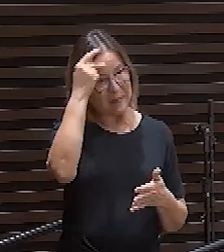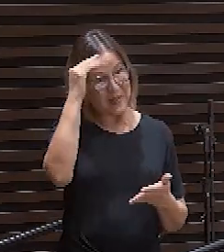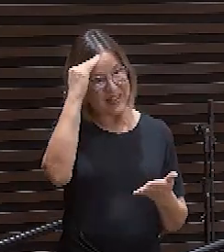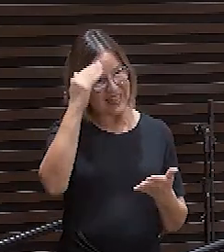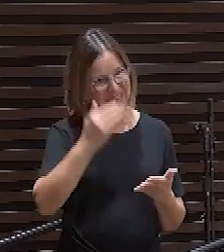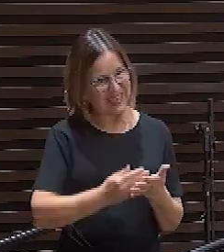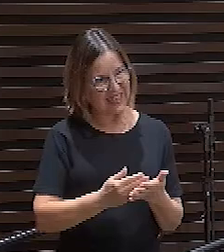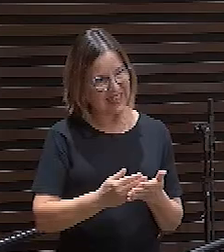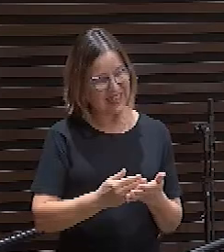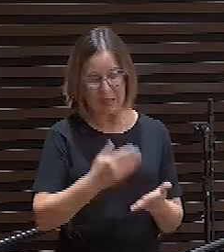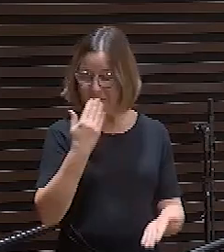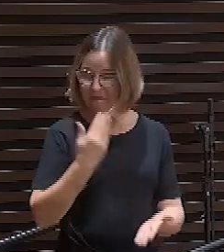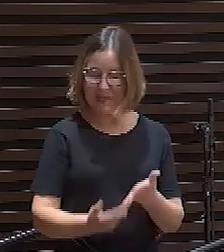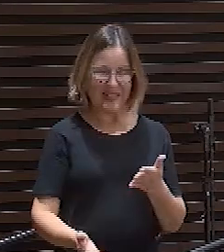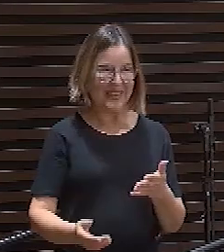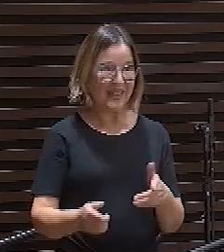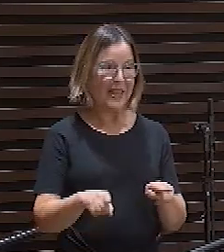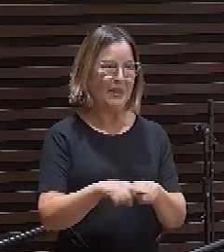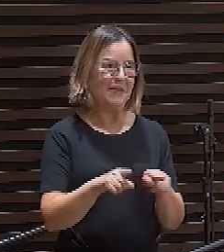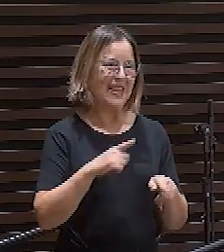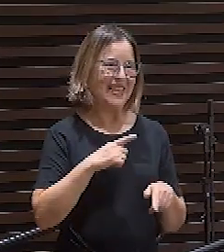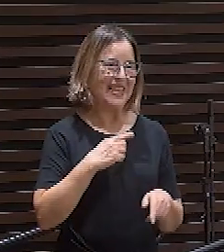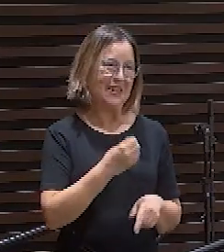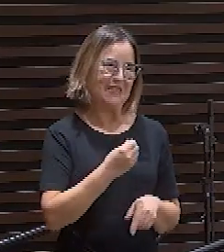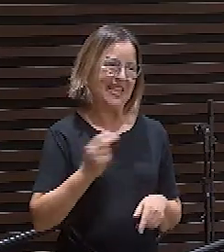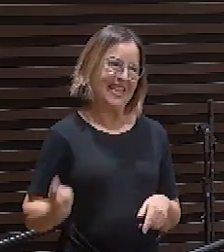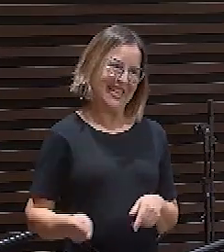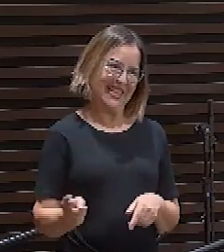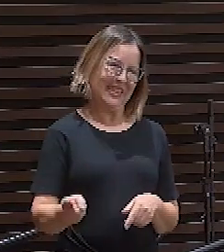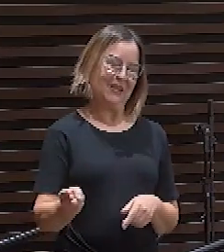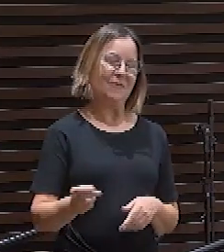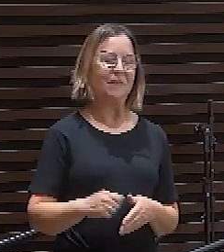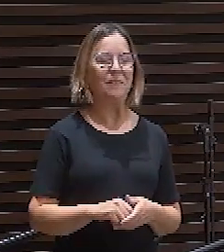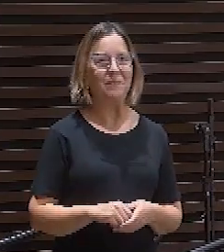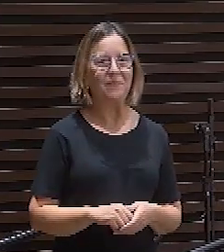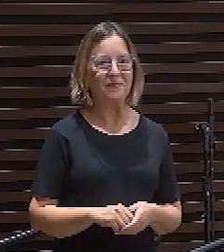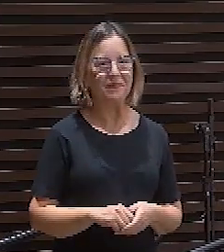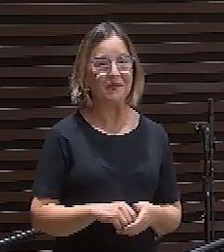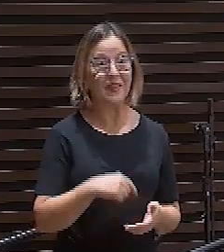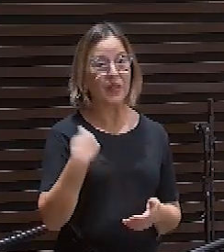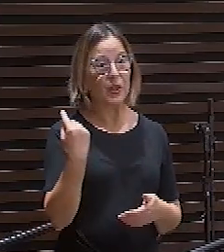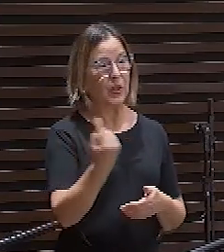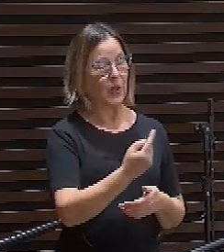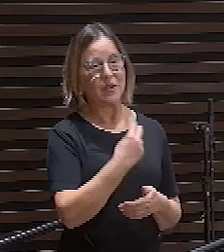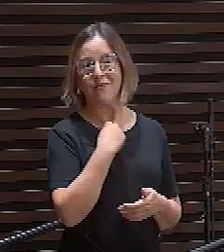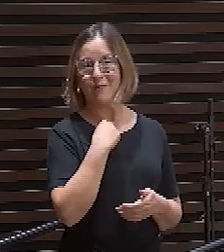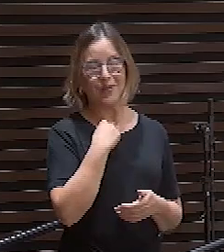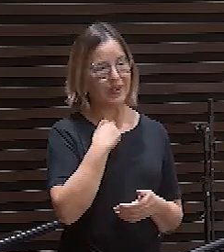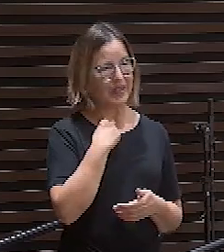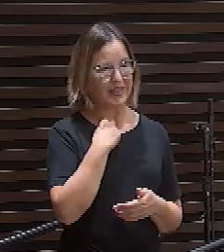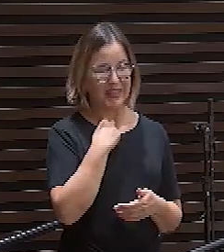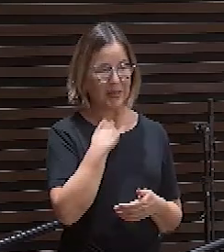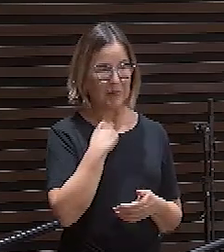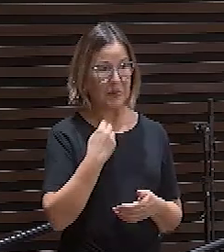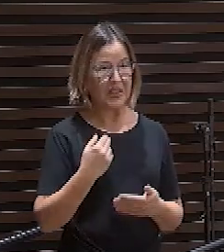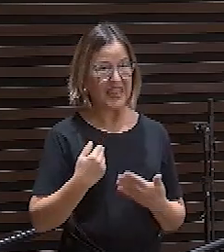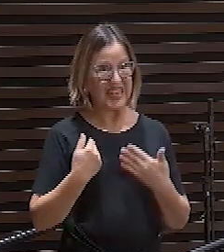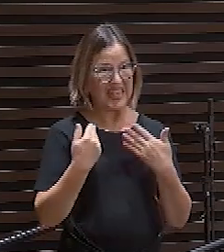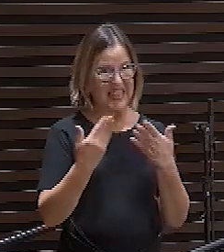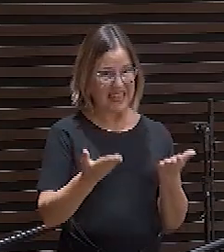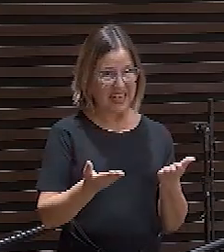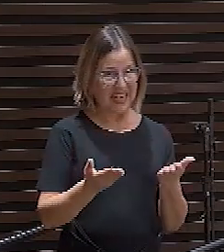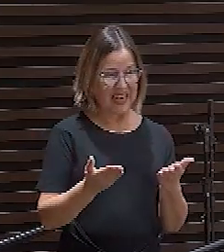não pereça, mas tenha vida eterna. Nós não podemos dar alguma coisa a alguém